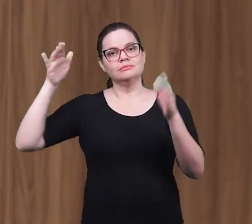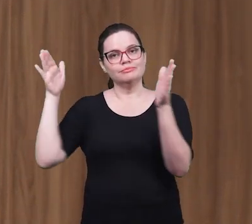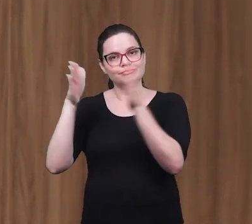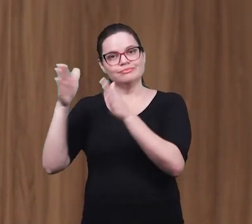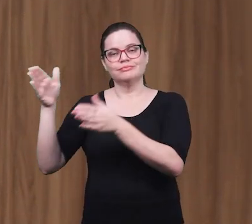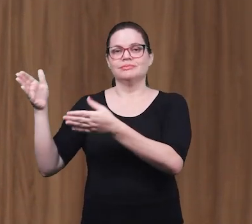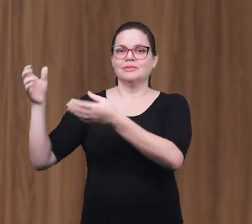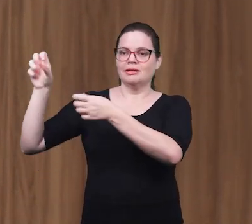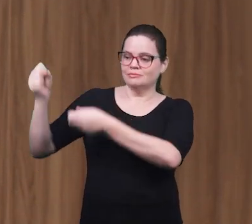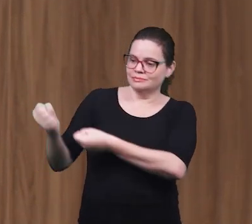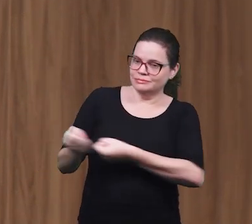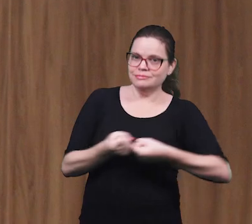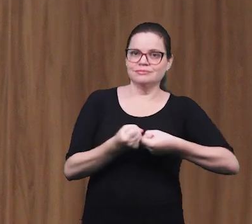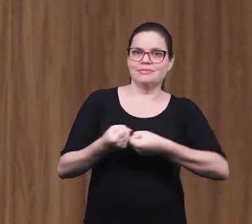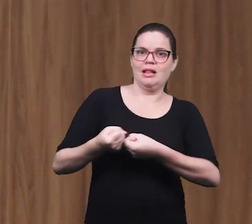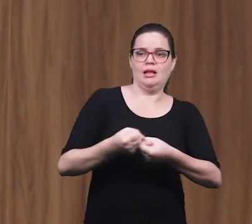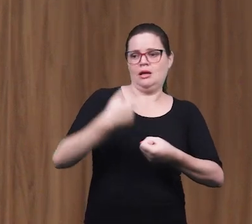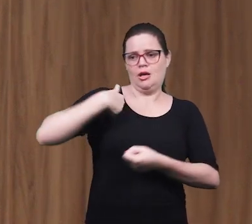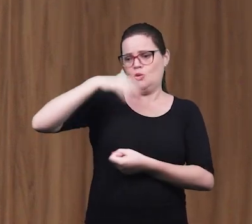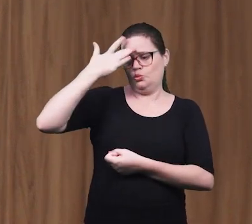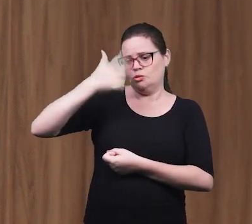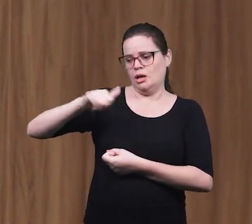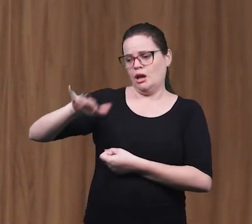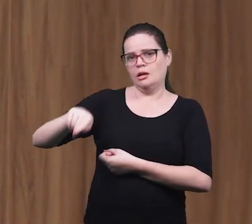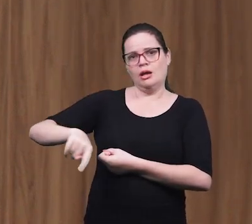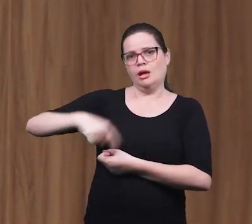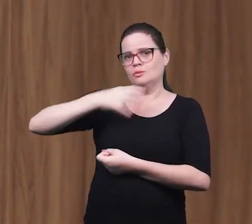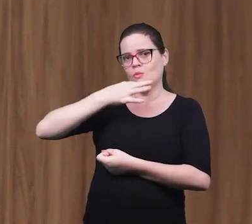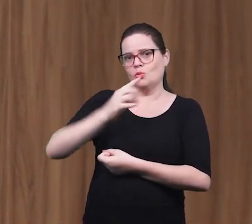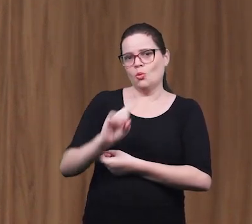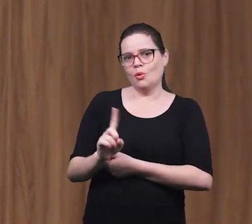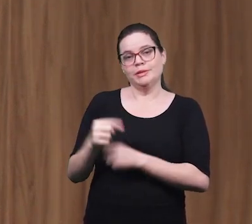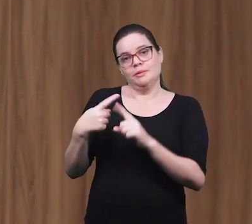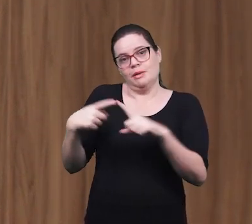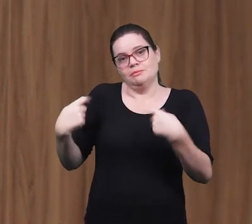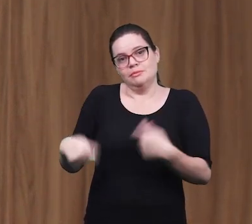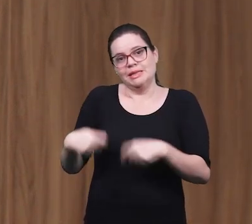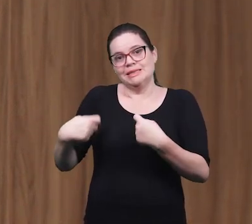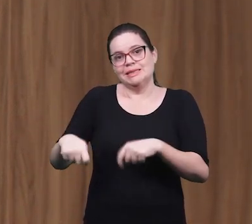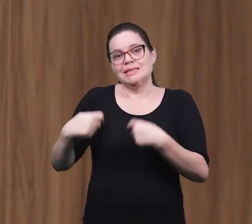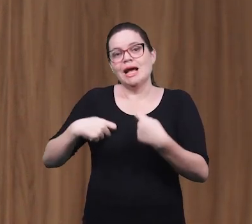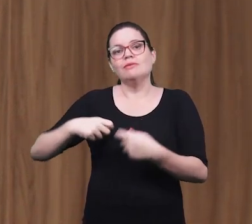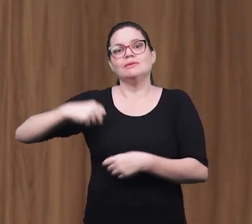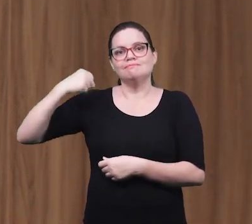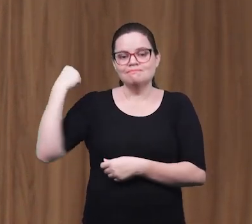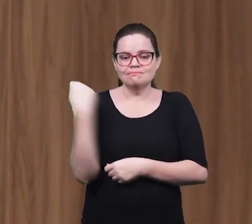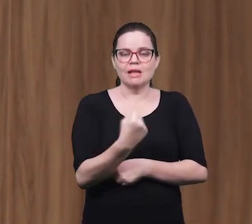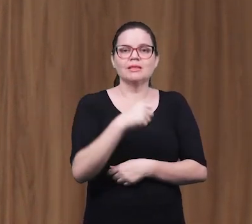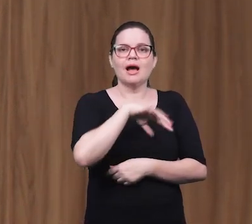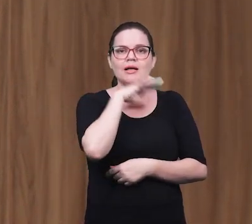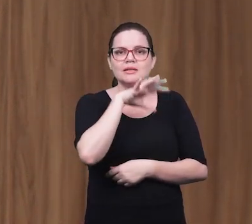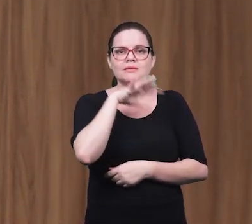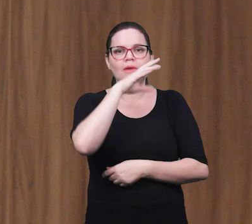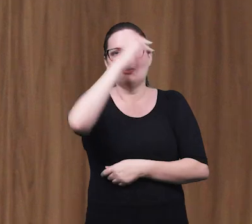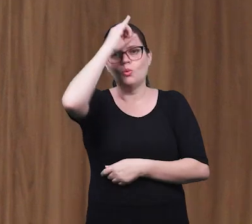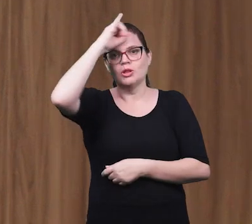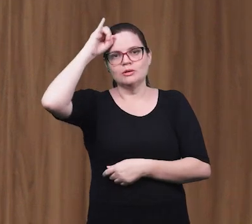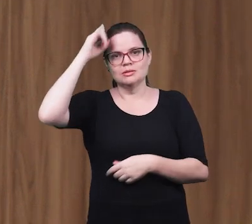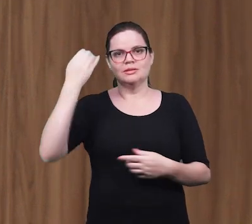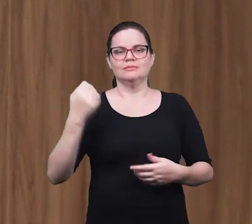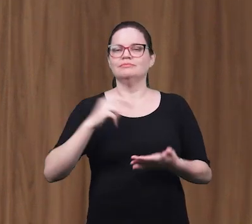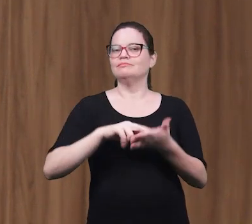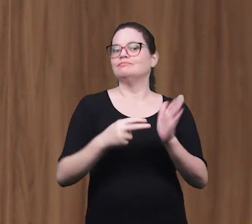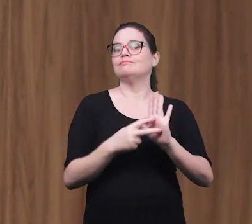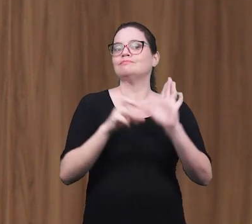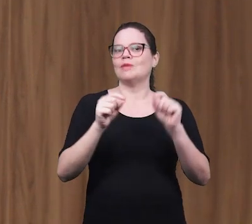era a pessoa que matou. E aqui nós podemos ver uma coisa: até dos pecados